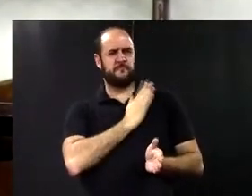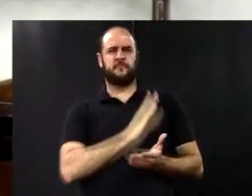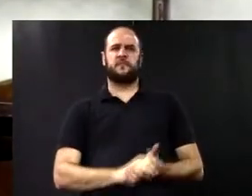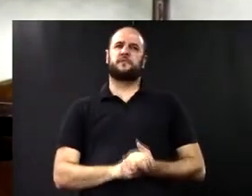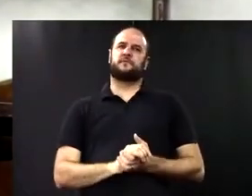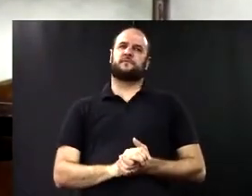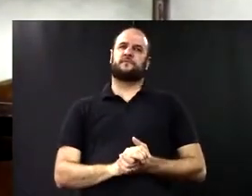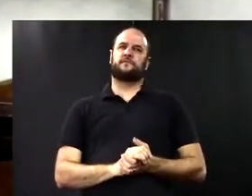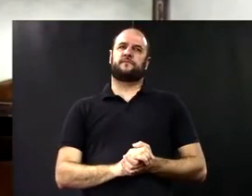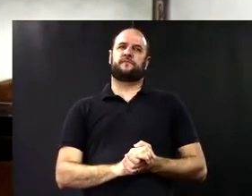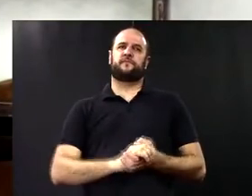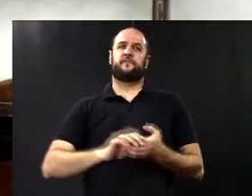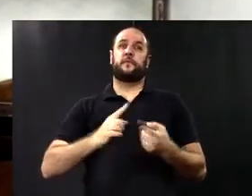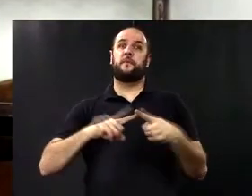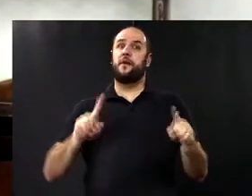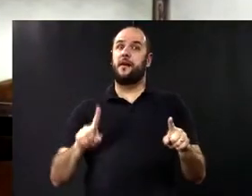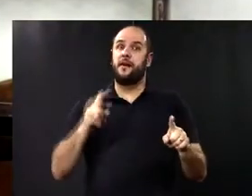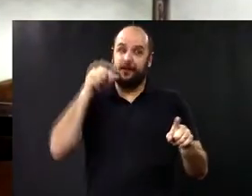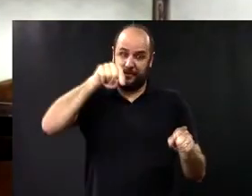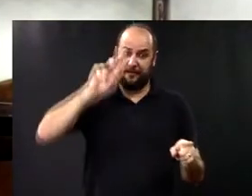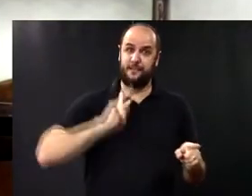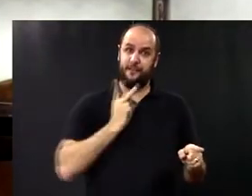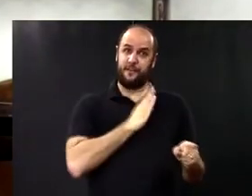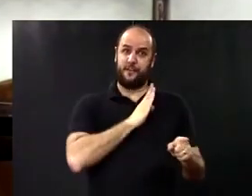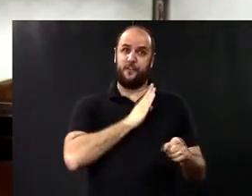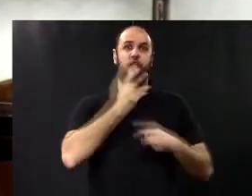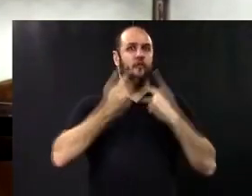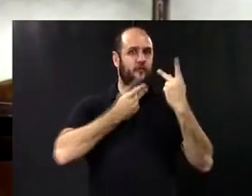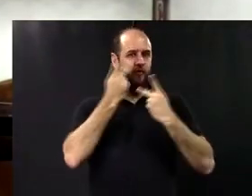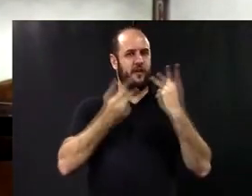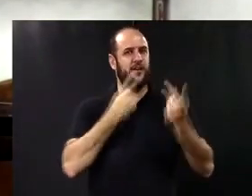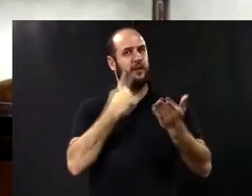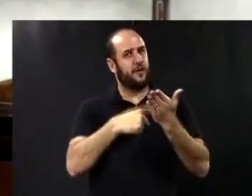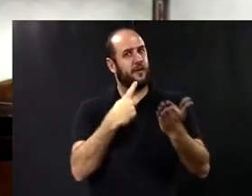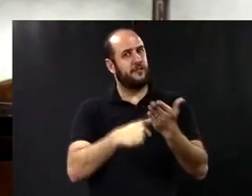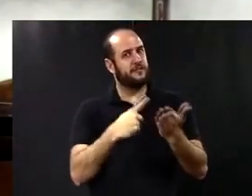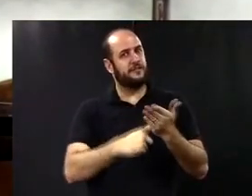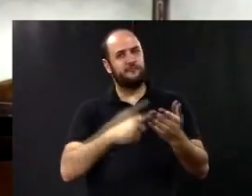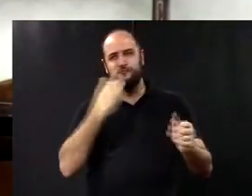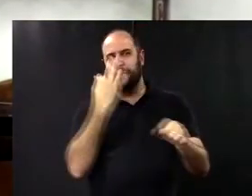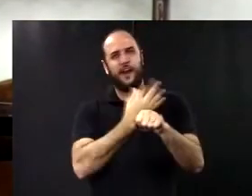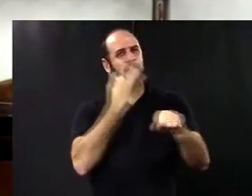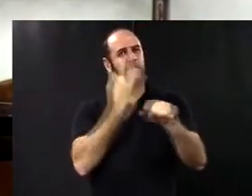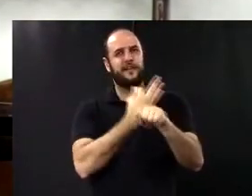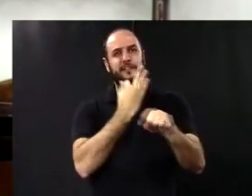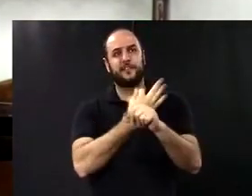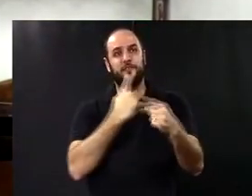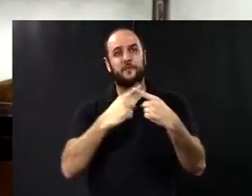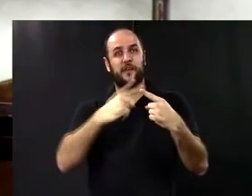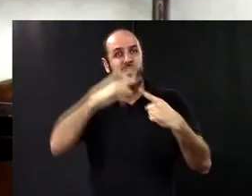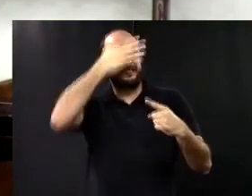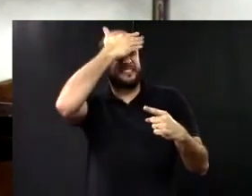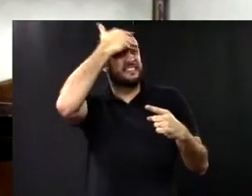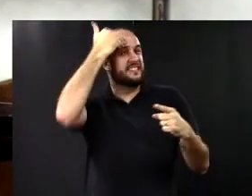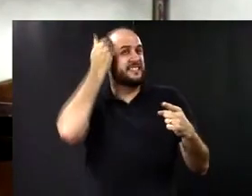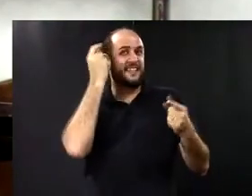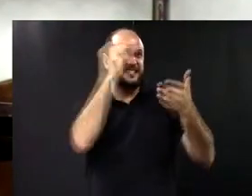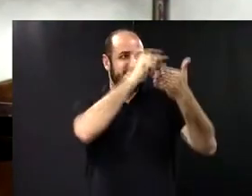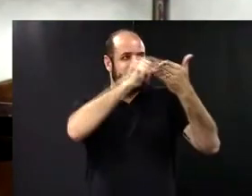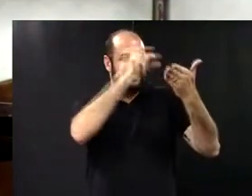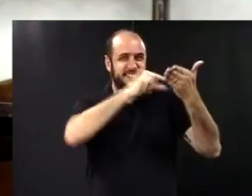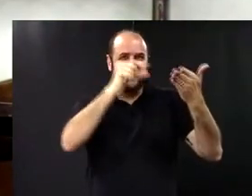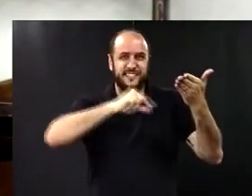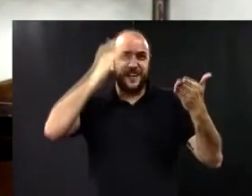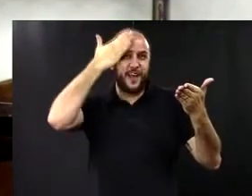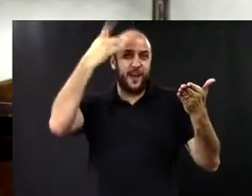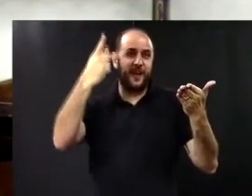não estarem resistindo até o sangue, eles estão esquecendo daquilo que eles decoraram, daquilo que